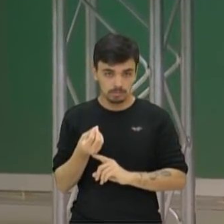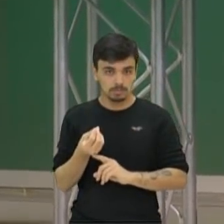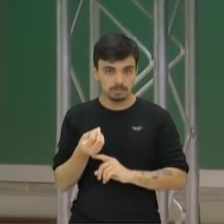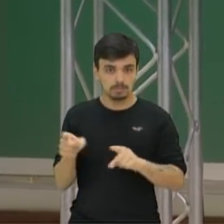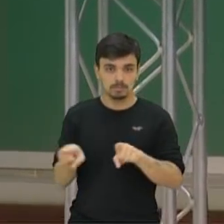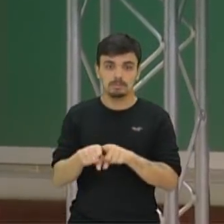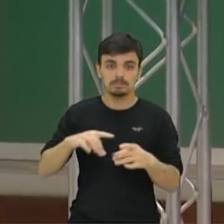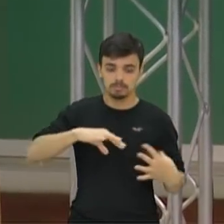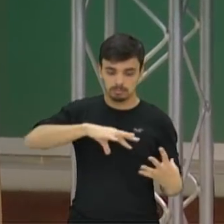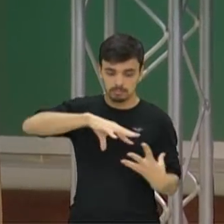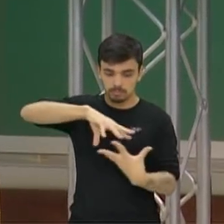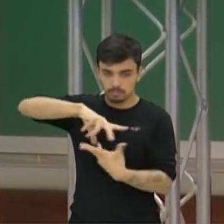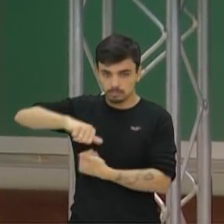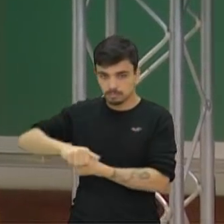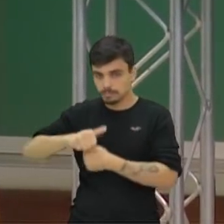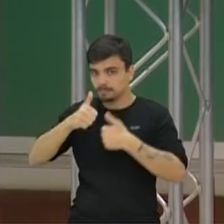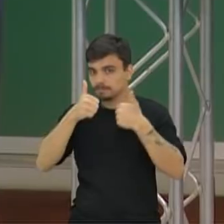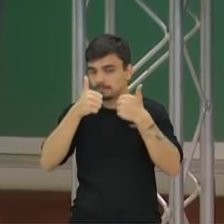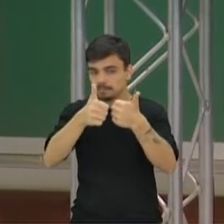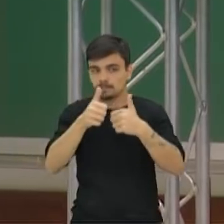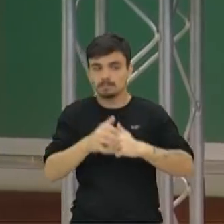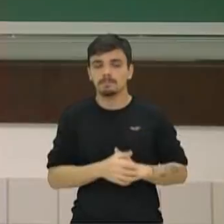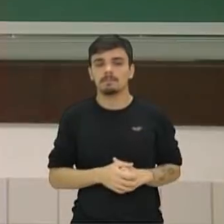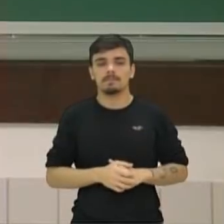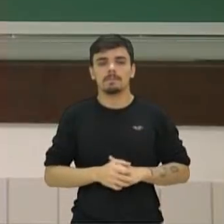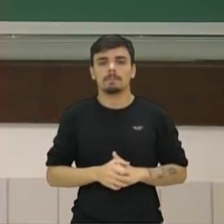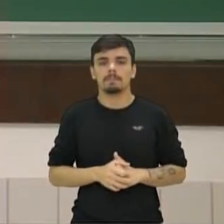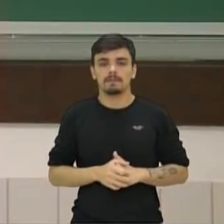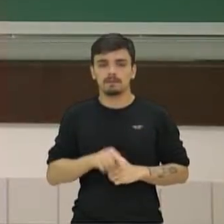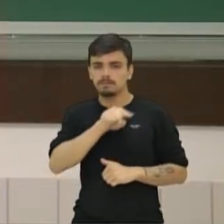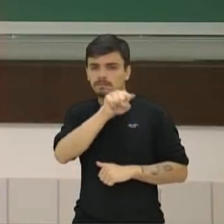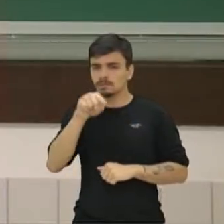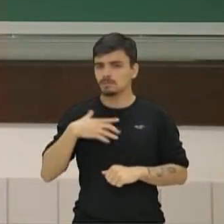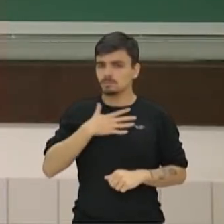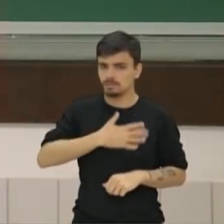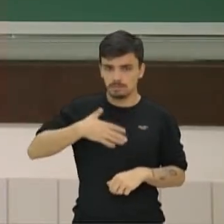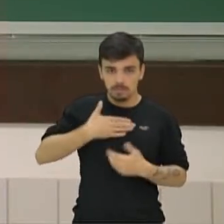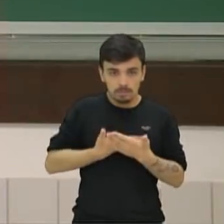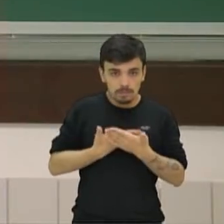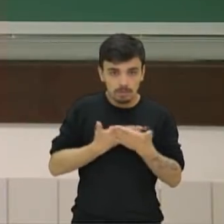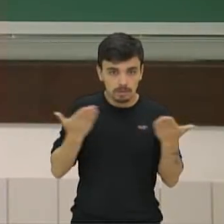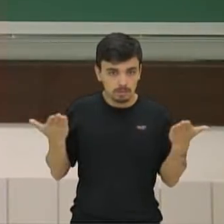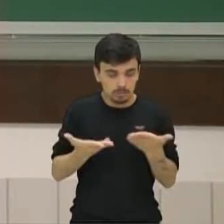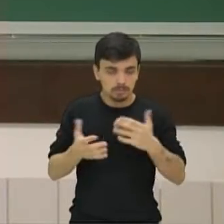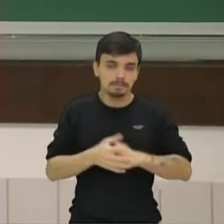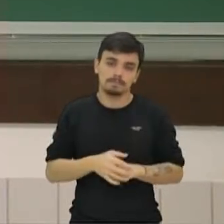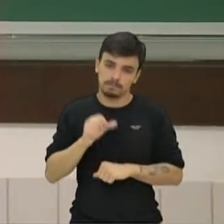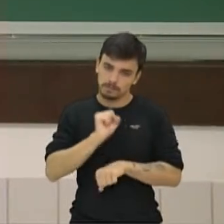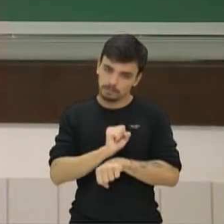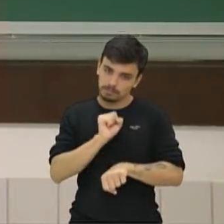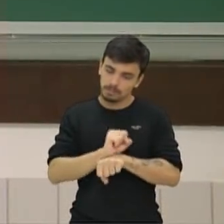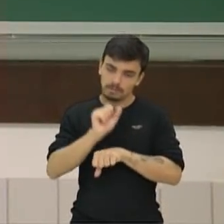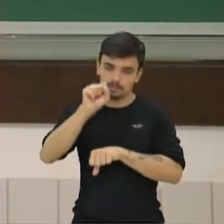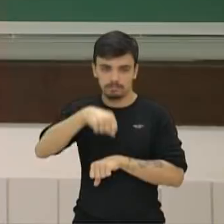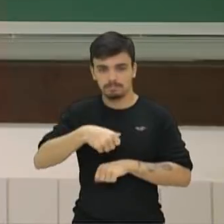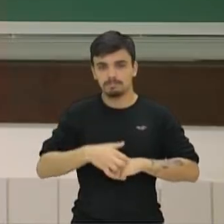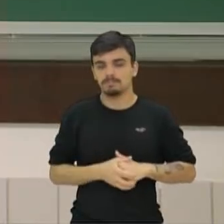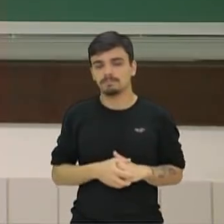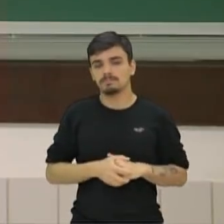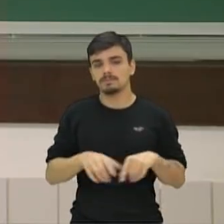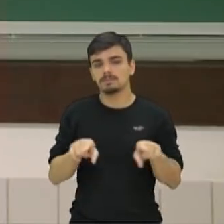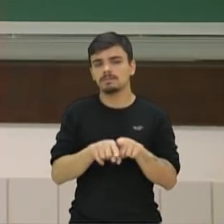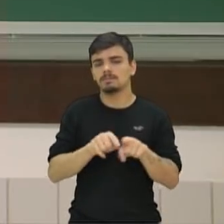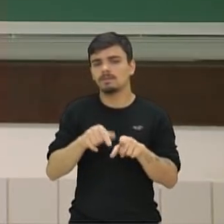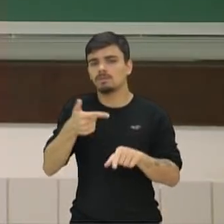para o mundo todo, certo? Então, galerinha, gostaram da nossa aula de hoje? Espero que sim, né? E